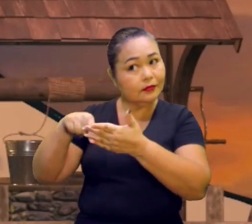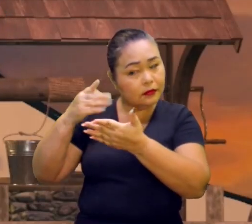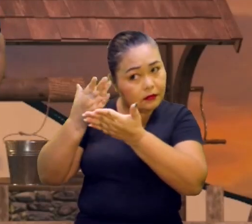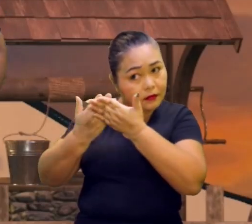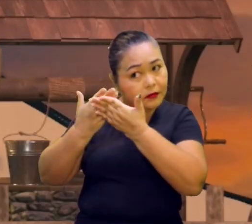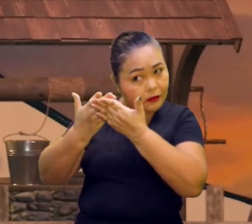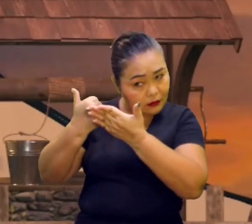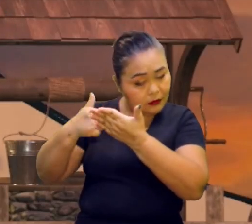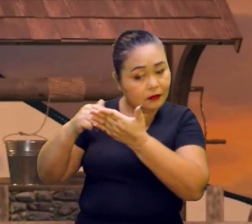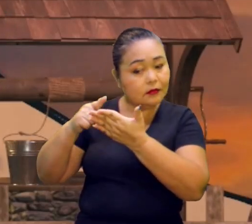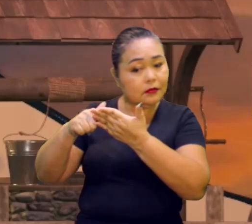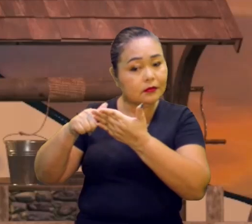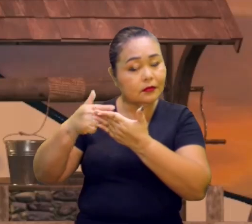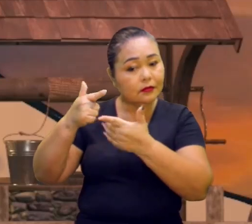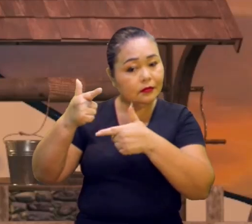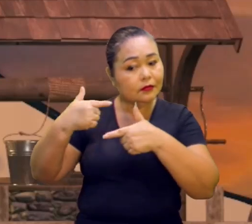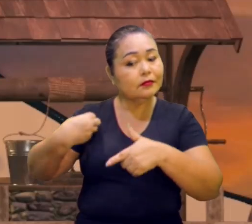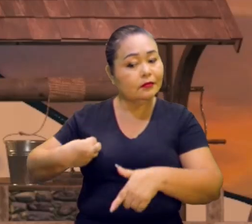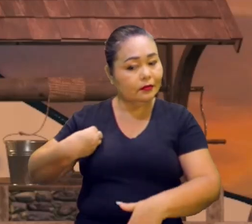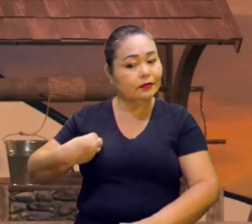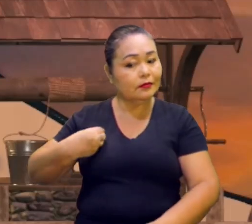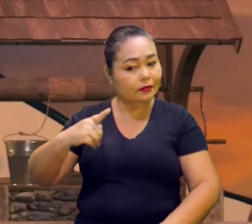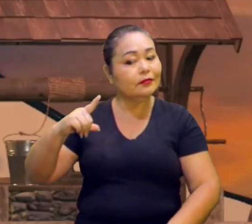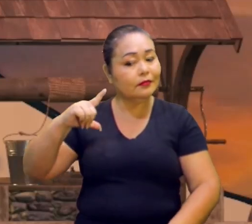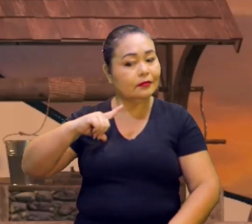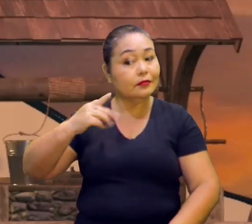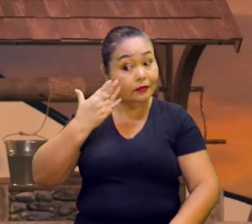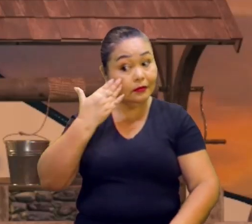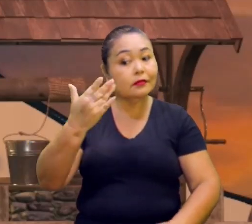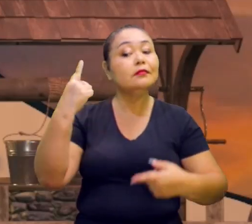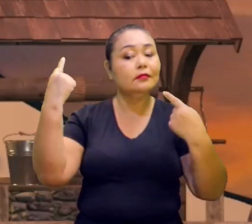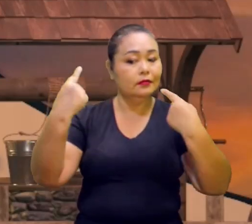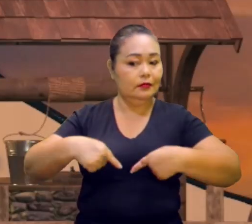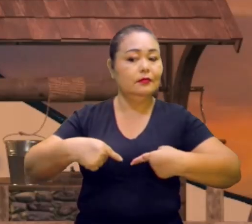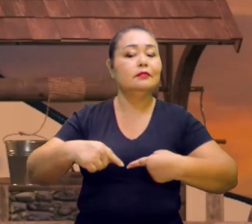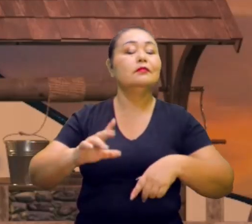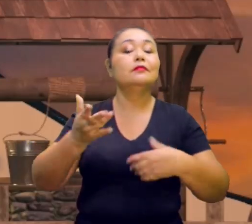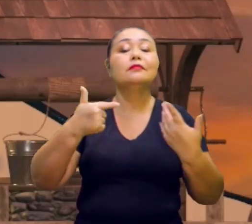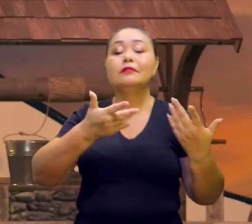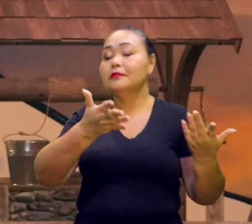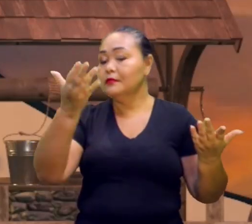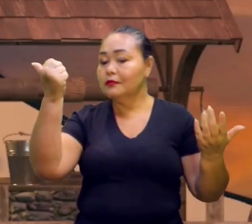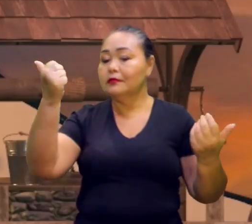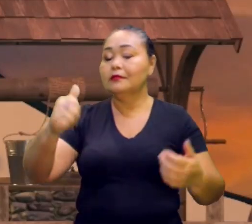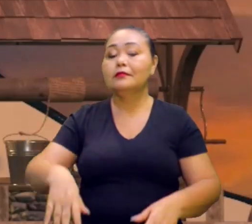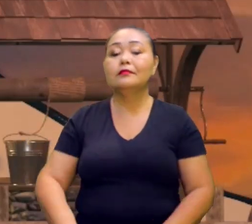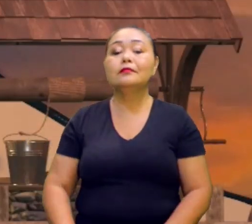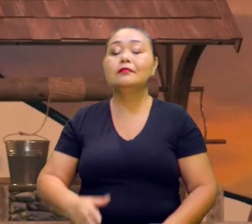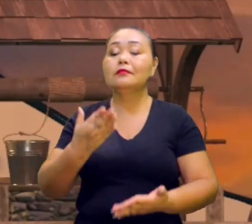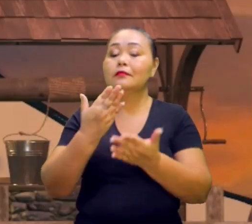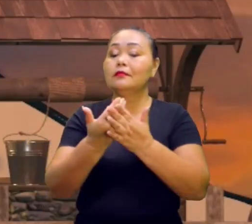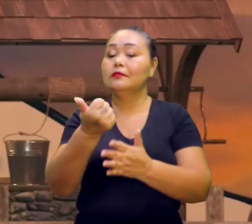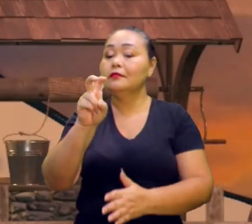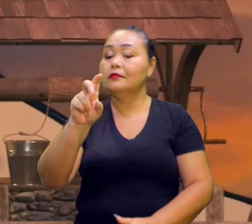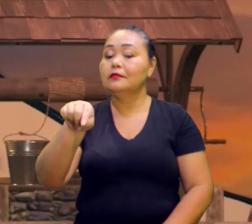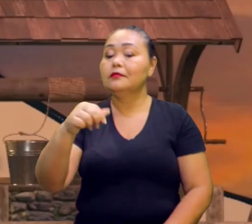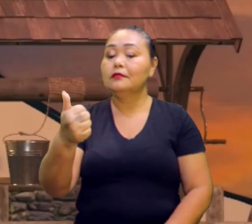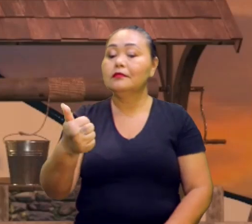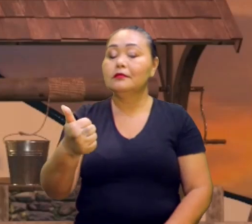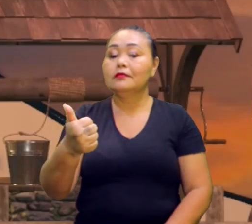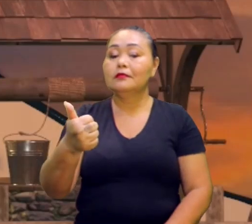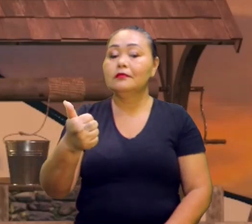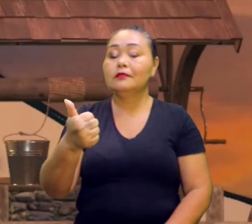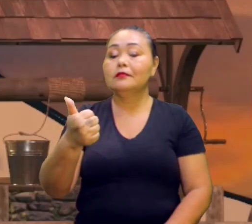nem é assim, não. Tem que encarar os desafios. Eita, Lelê. É isso mesmo. Vamos lá, então? Aula 15.1